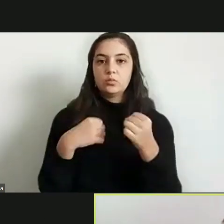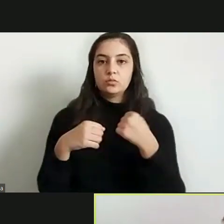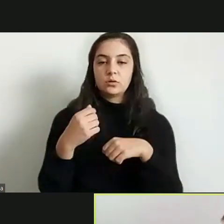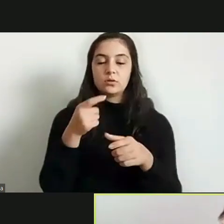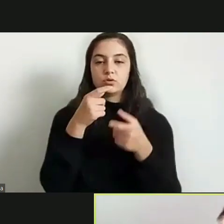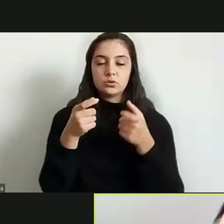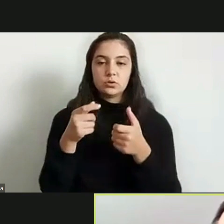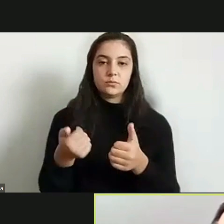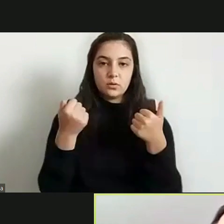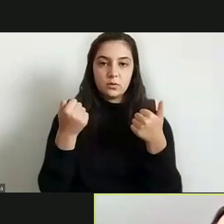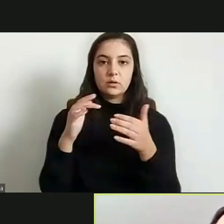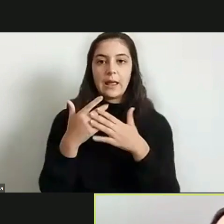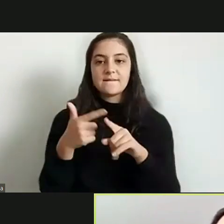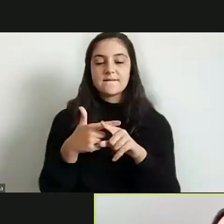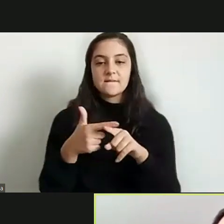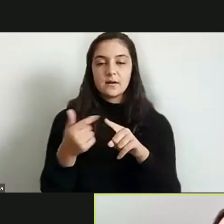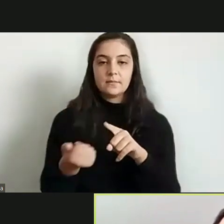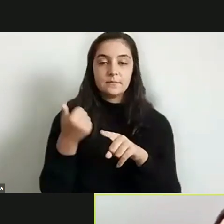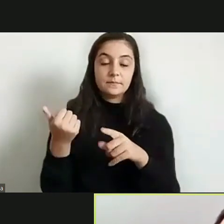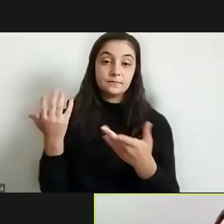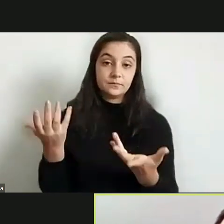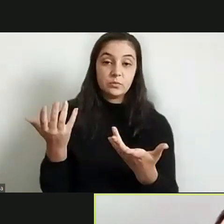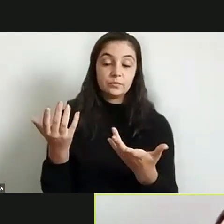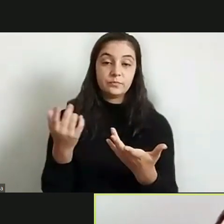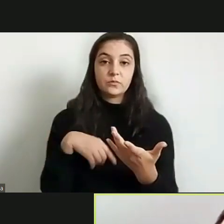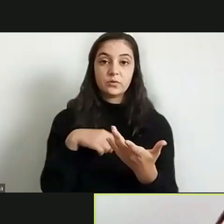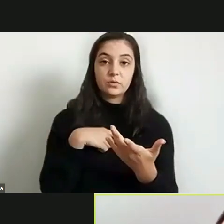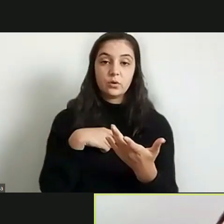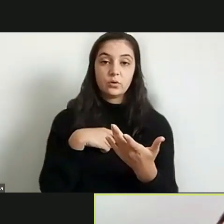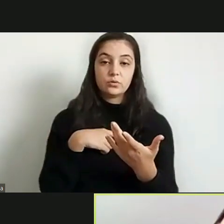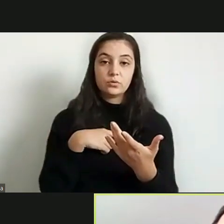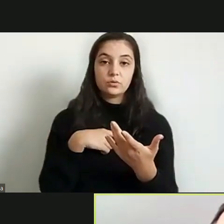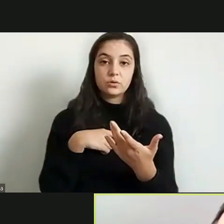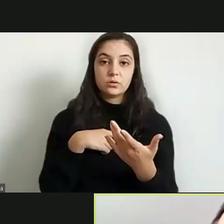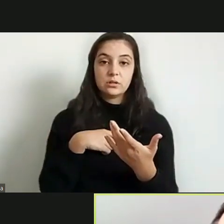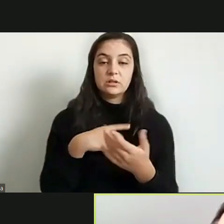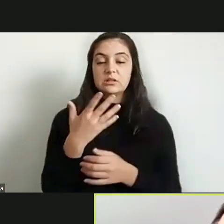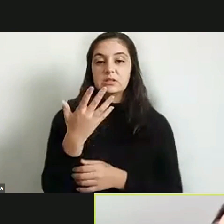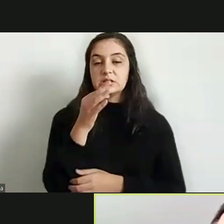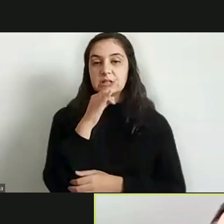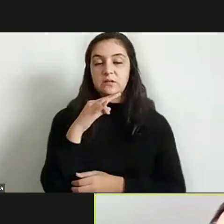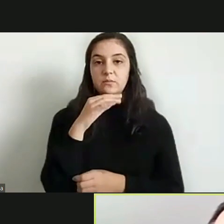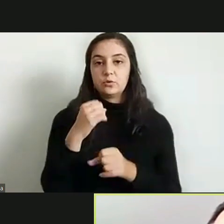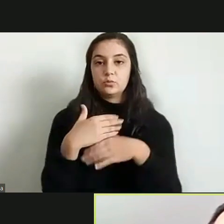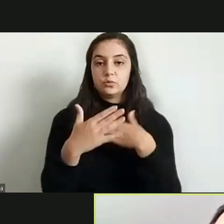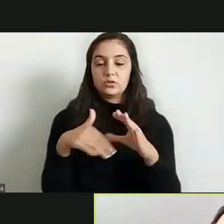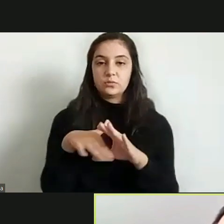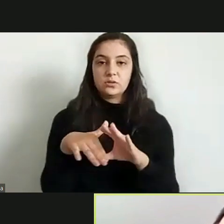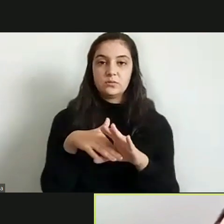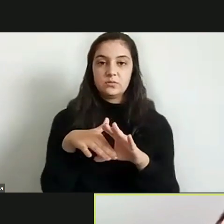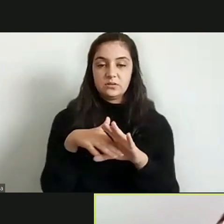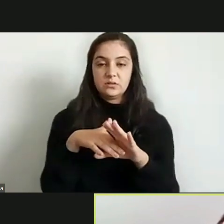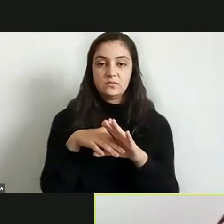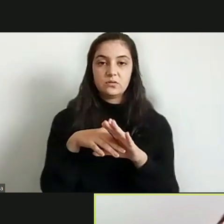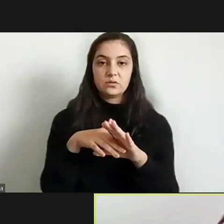têm gerado um pouco mais de interesse. Eu diria que nós temos atualmente cerca de 5 famílias de processos participativos que